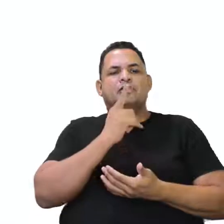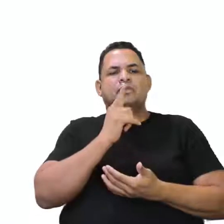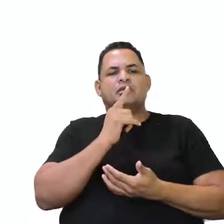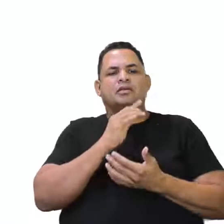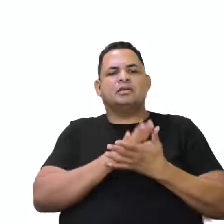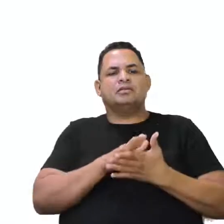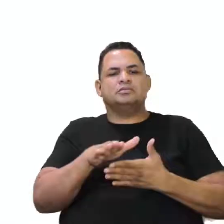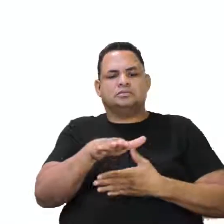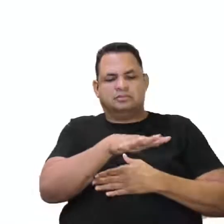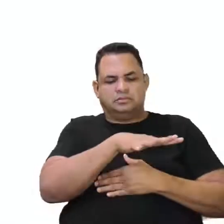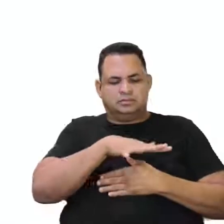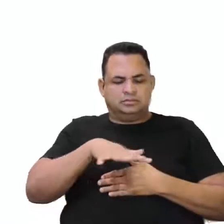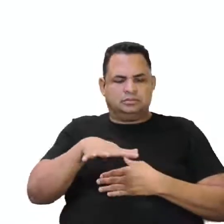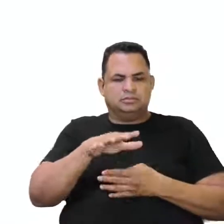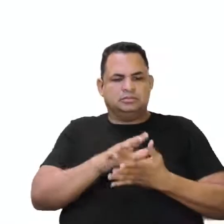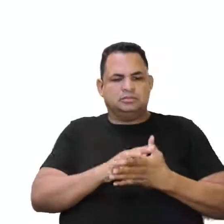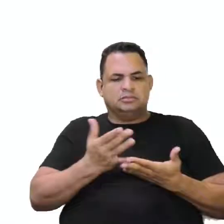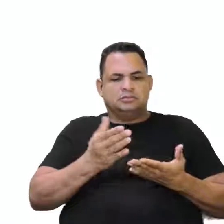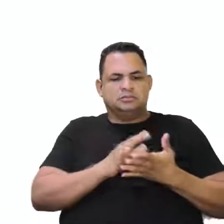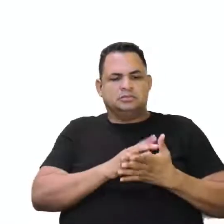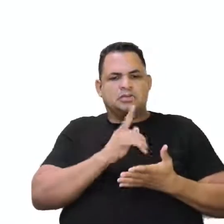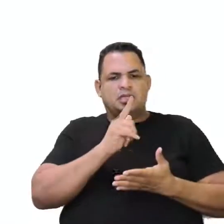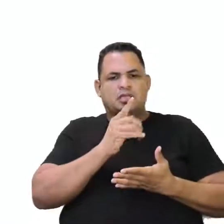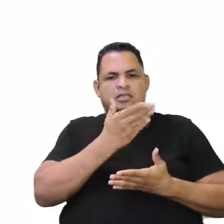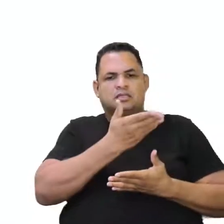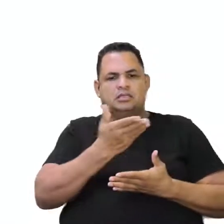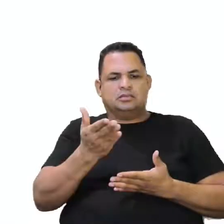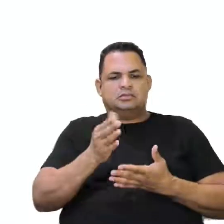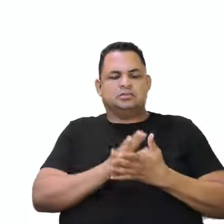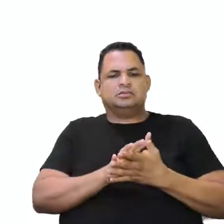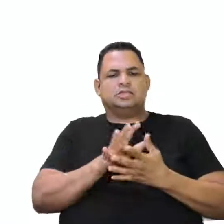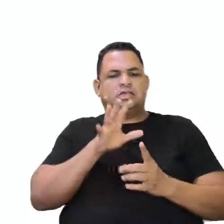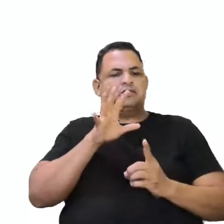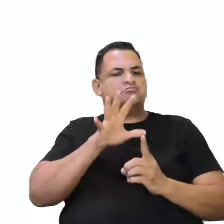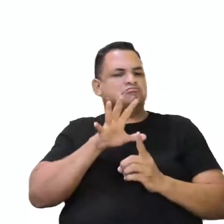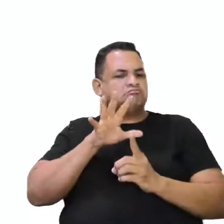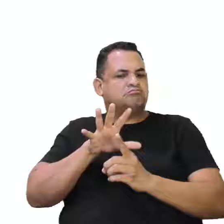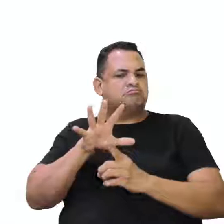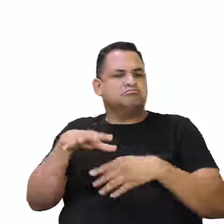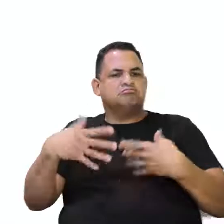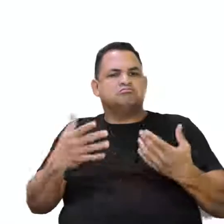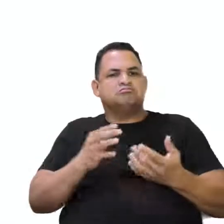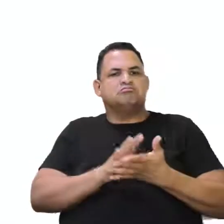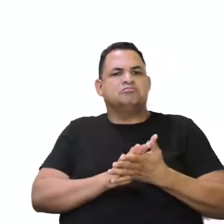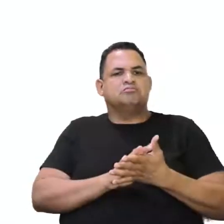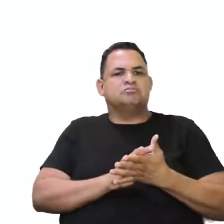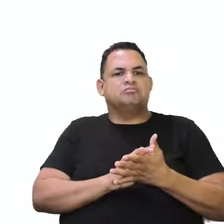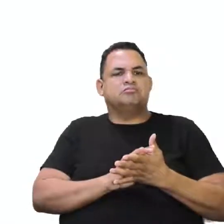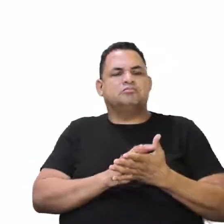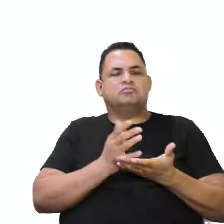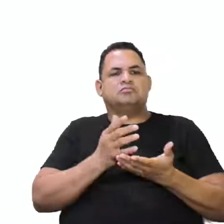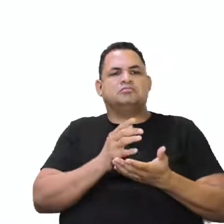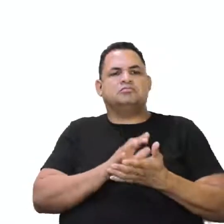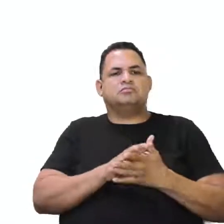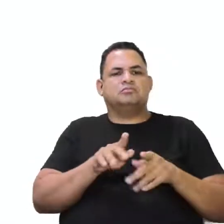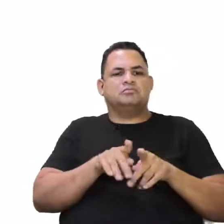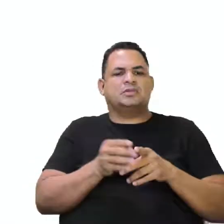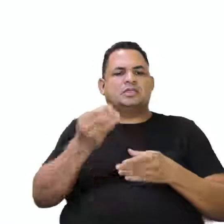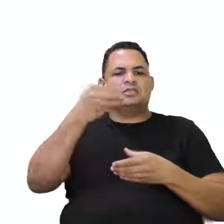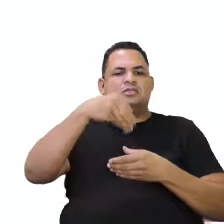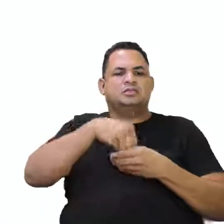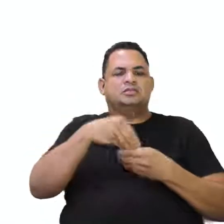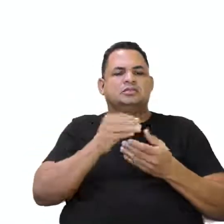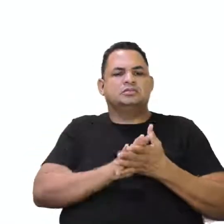água batendo aqui, se tiver um corpo hídrico próximo, vai chegar esses pesticidas e esses herbicidas dentro